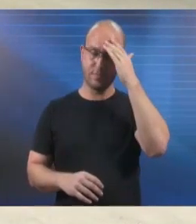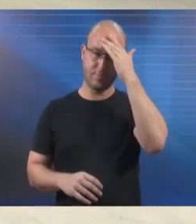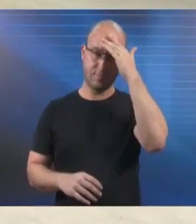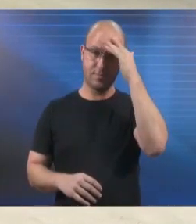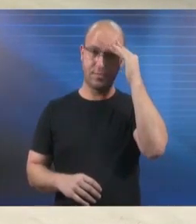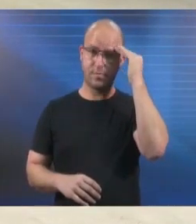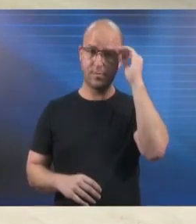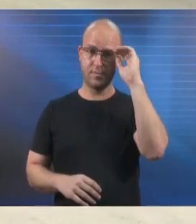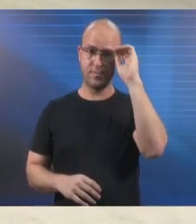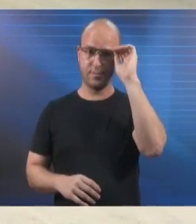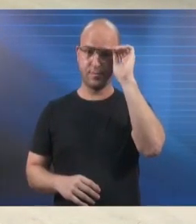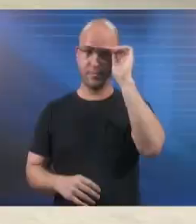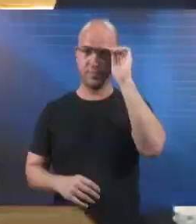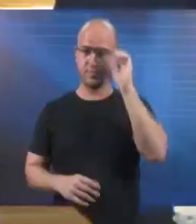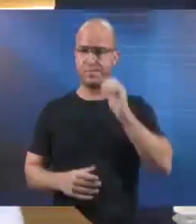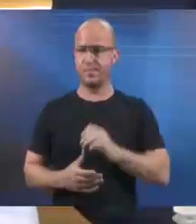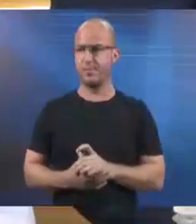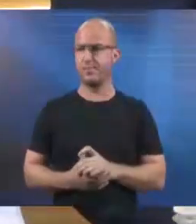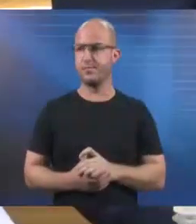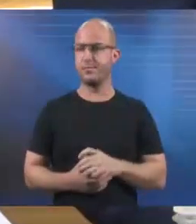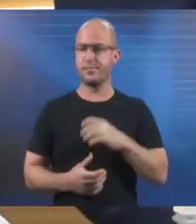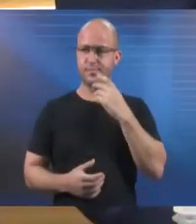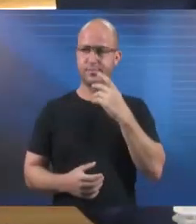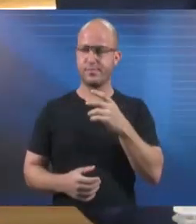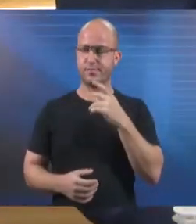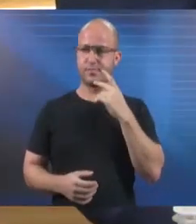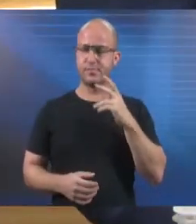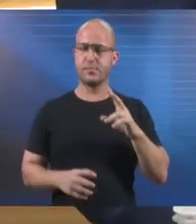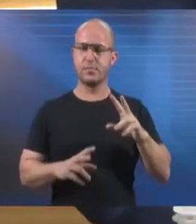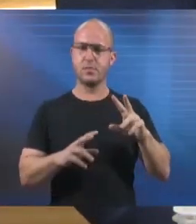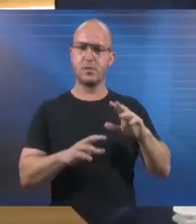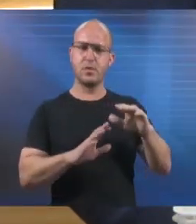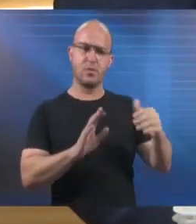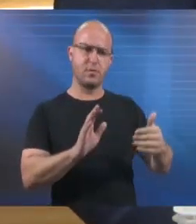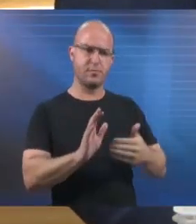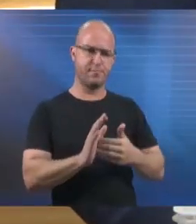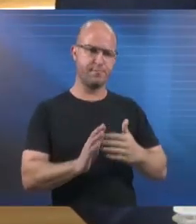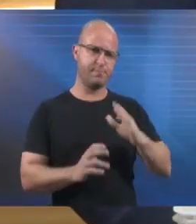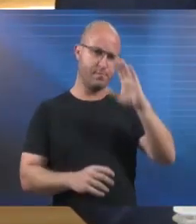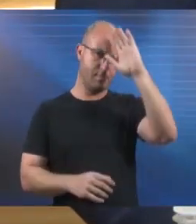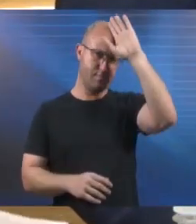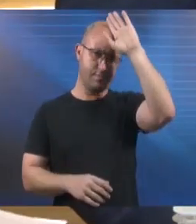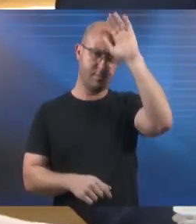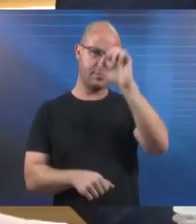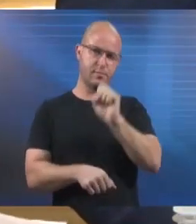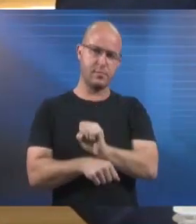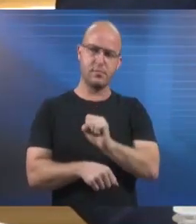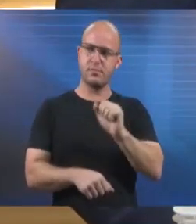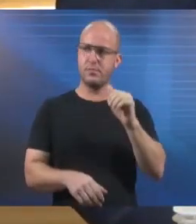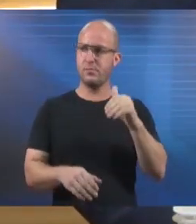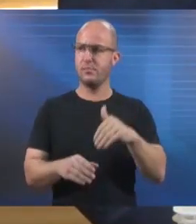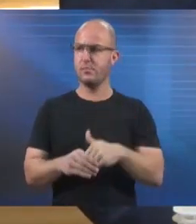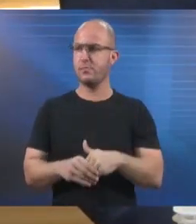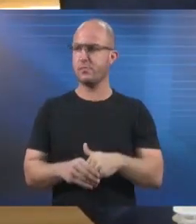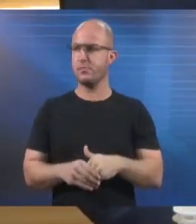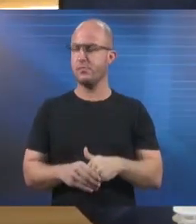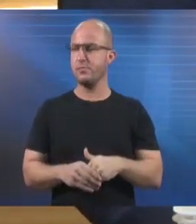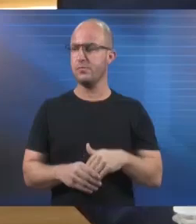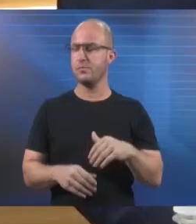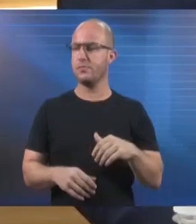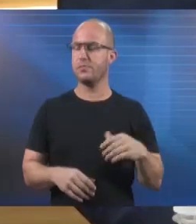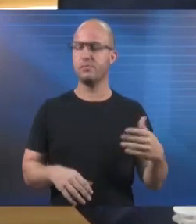quero aqui falar a respeito aqui de todos os bombeiros que estão aqui aguardando a votação tiveram no meu